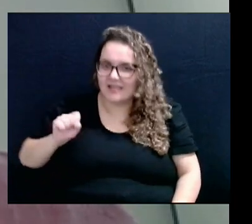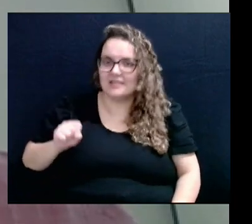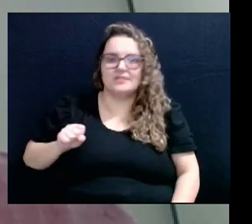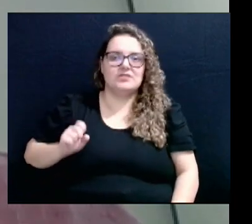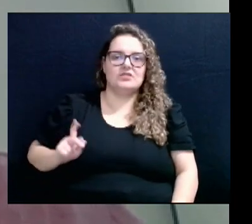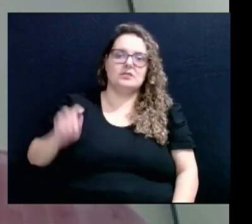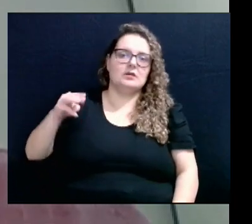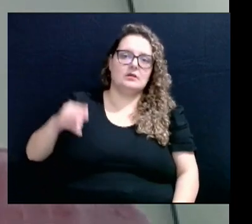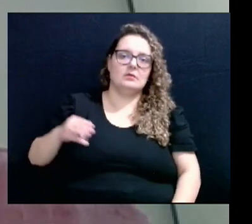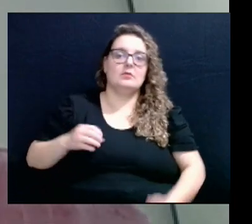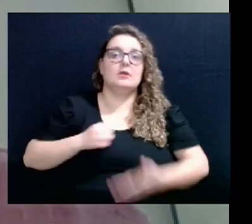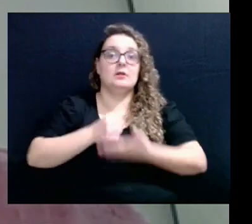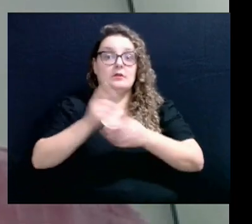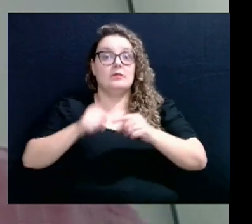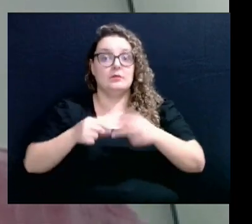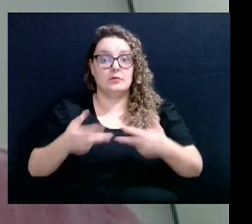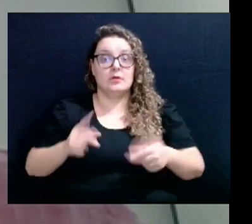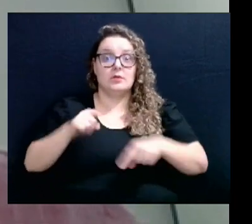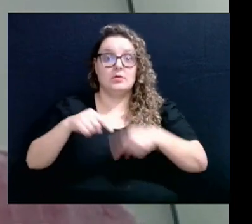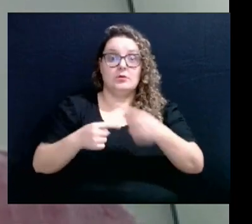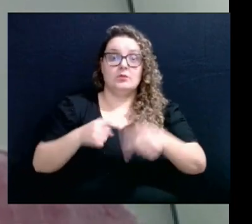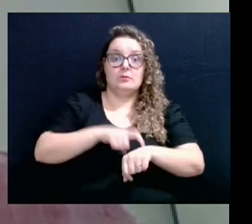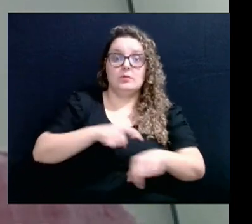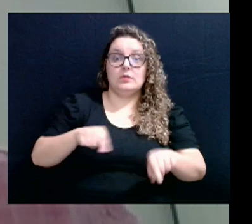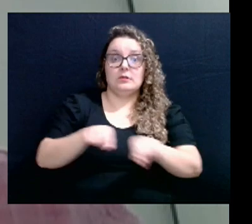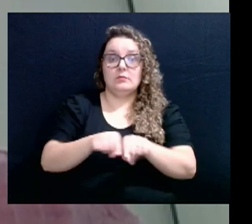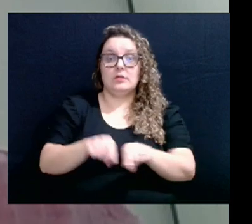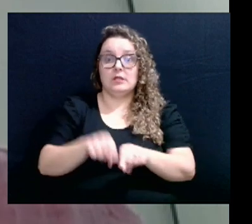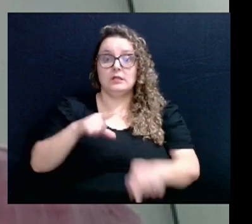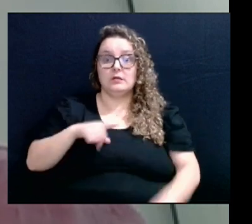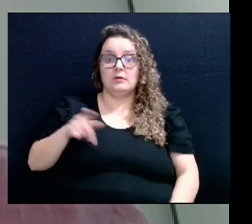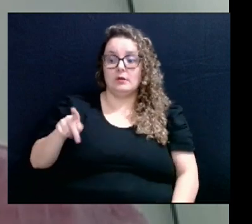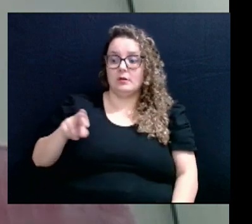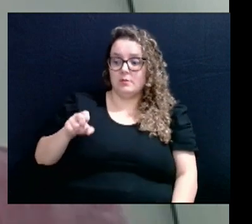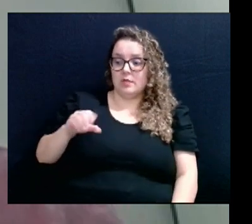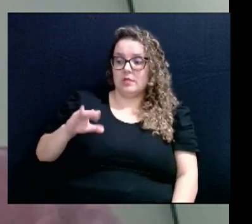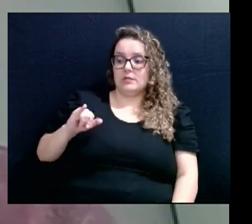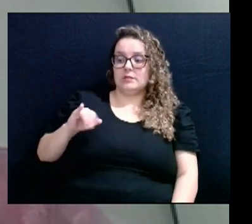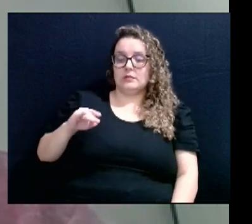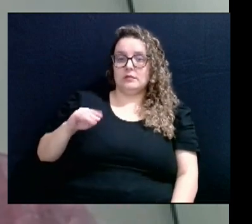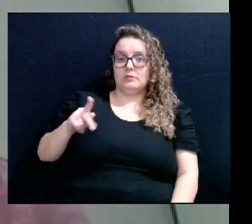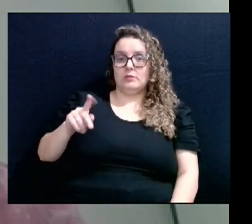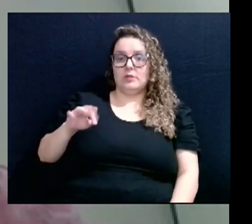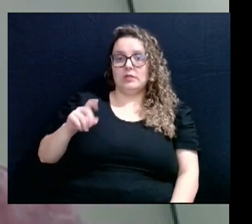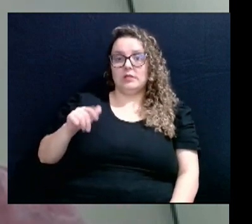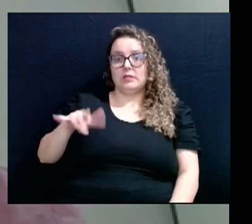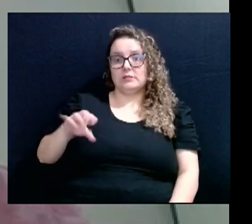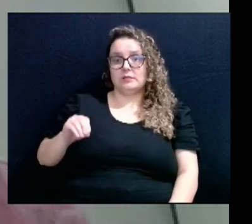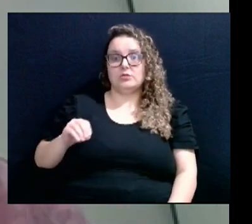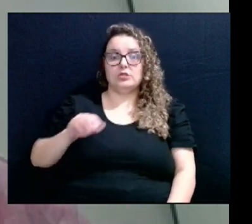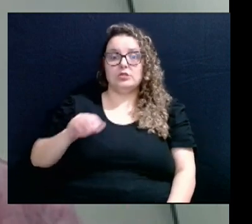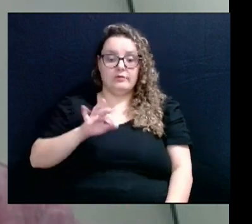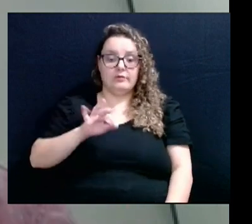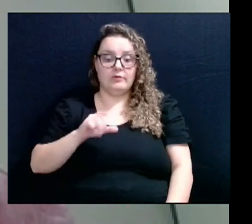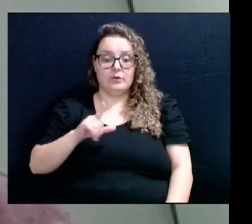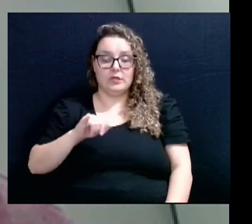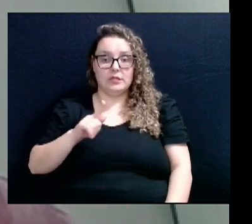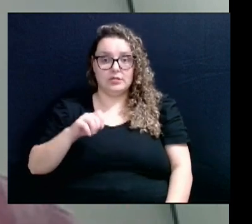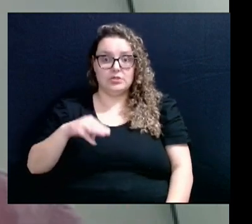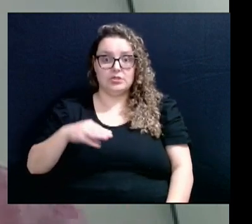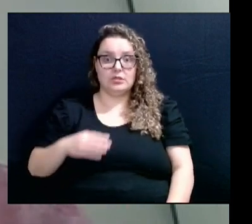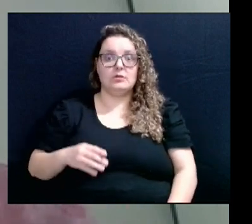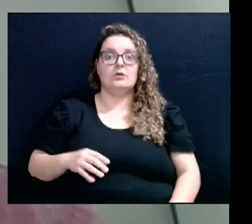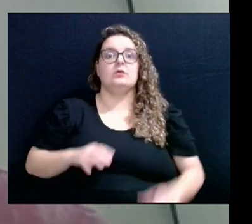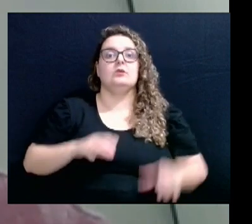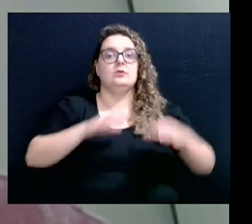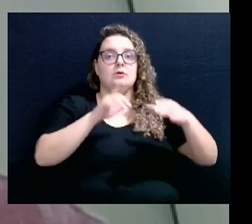Em outras ocasiões, a gente teve também a precipitação com fuligem. Então, o vapor de água veio através desses rios